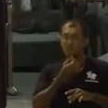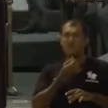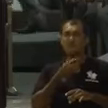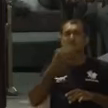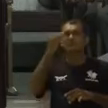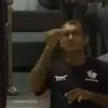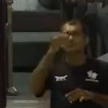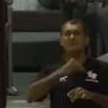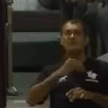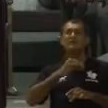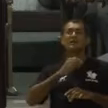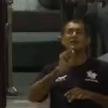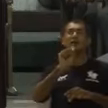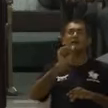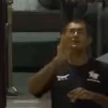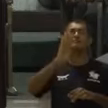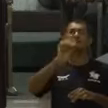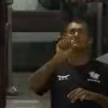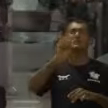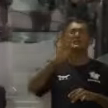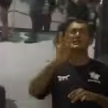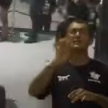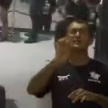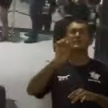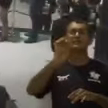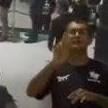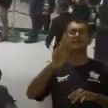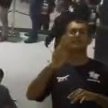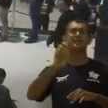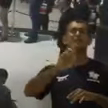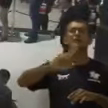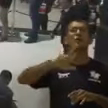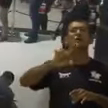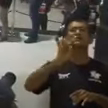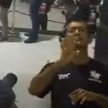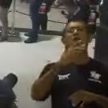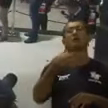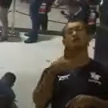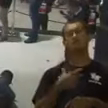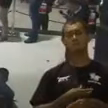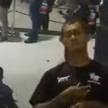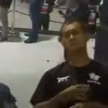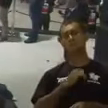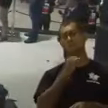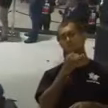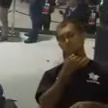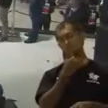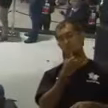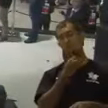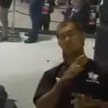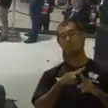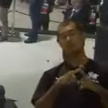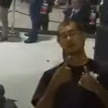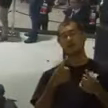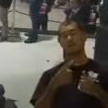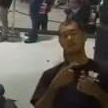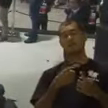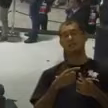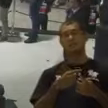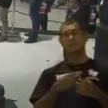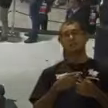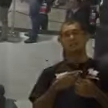abater, é muito mais do que uma caída de um semblante, muito mais do que uma expressão de uma tristeza, mas de se colocar